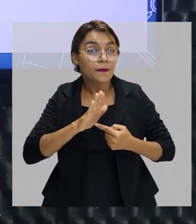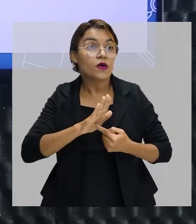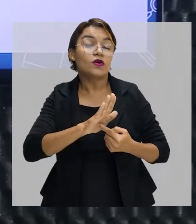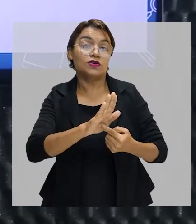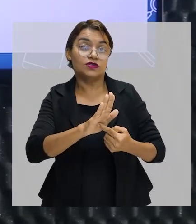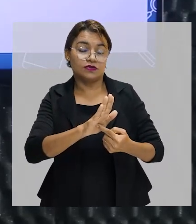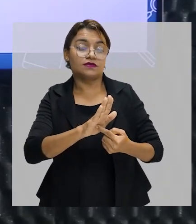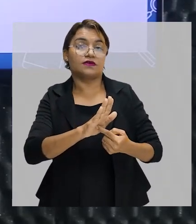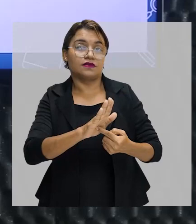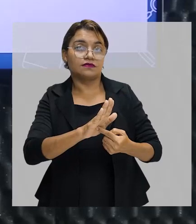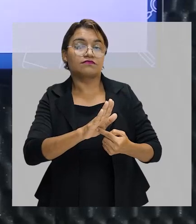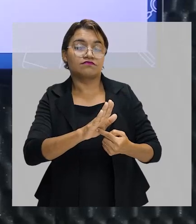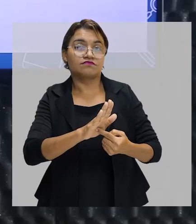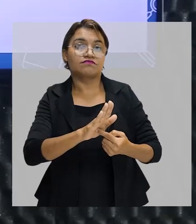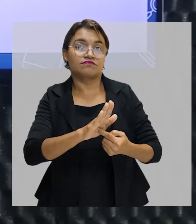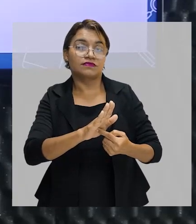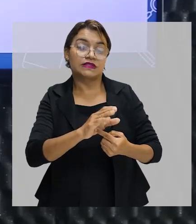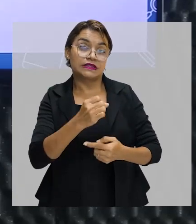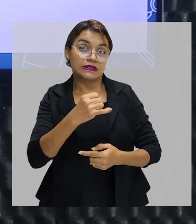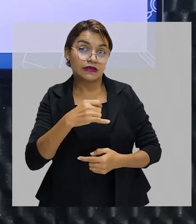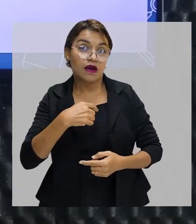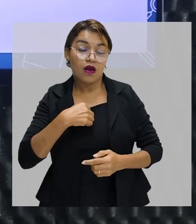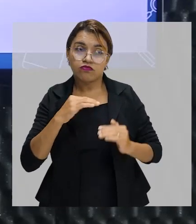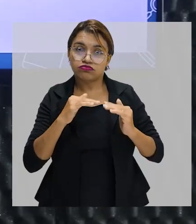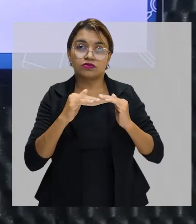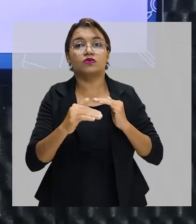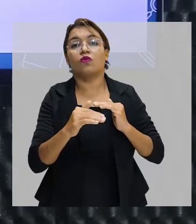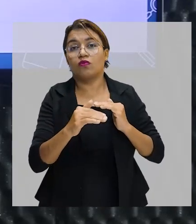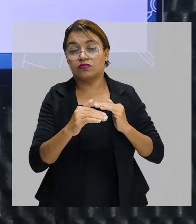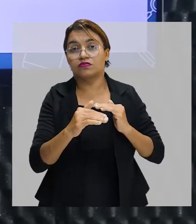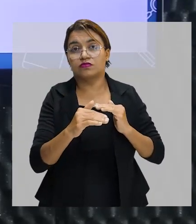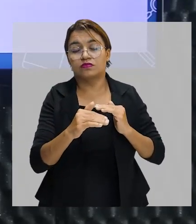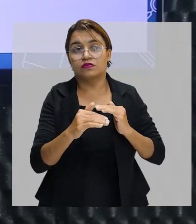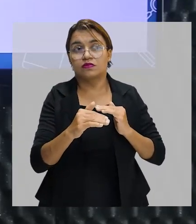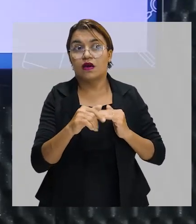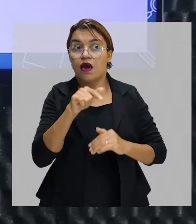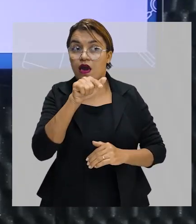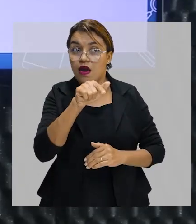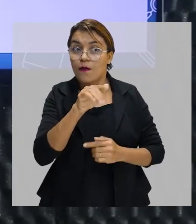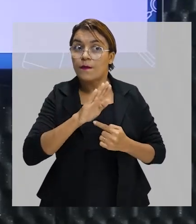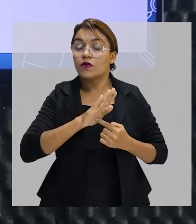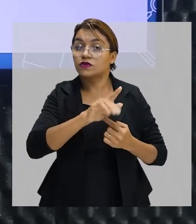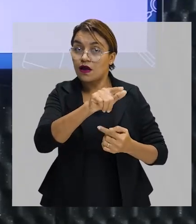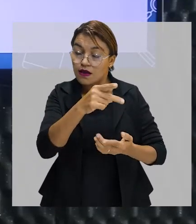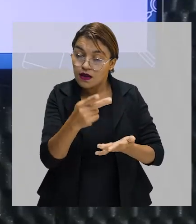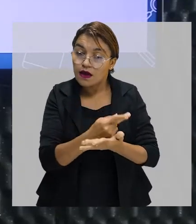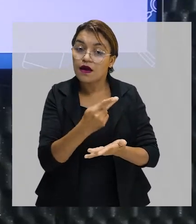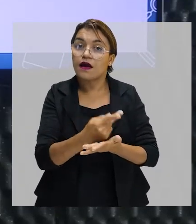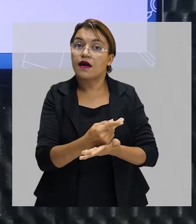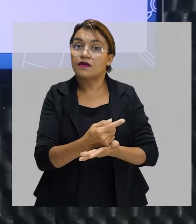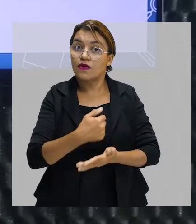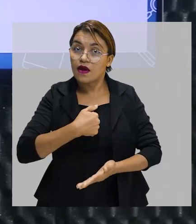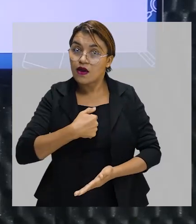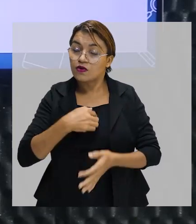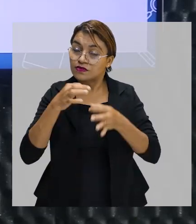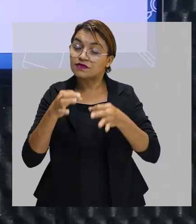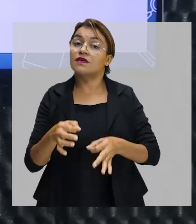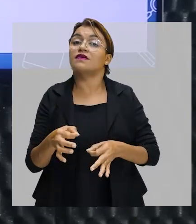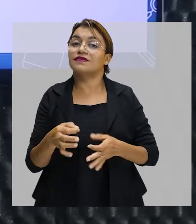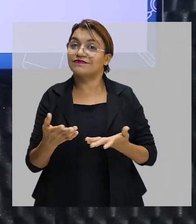para eu apresentar e mostrar para a pessoa a qual eu discordo que ele está errado e de que eu estou